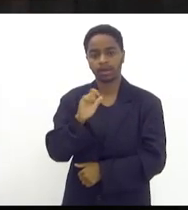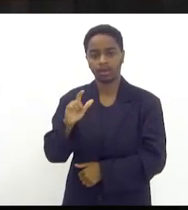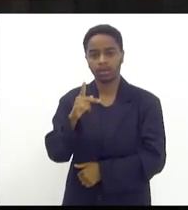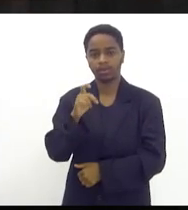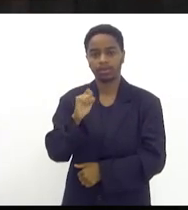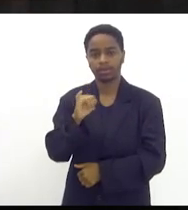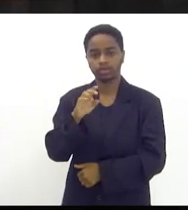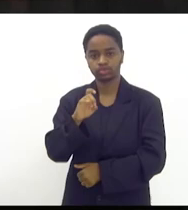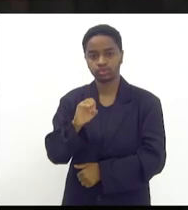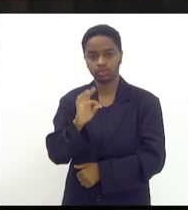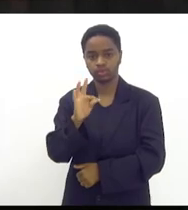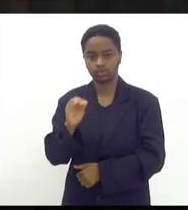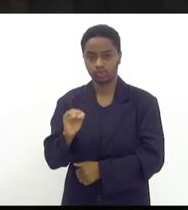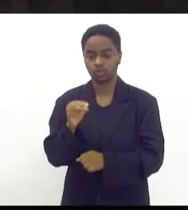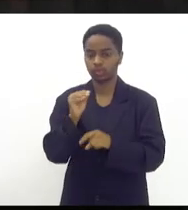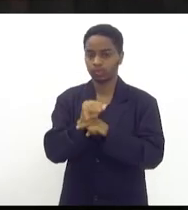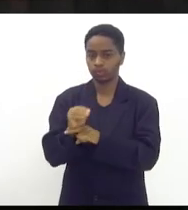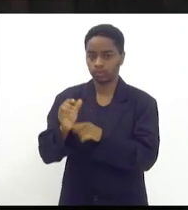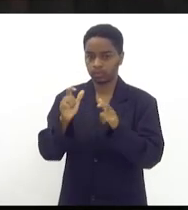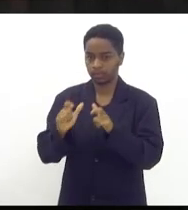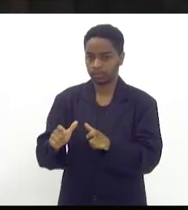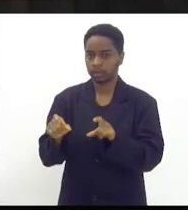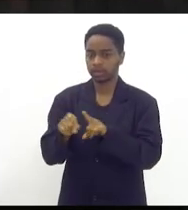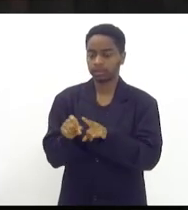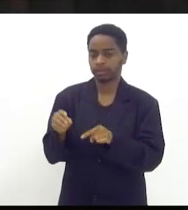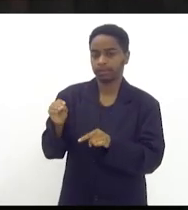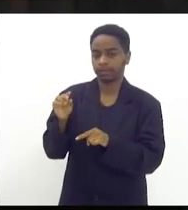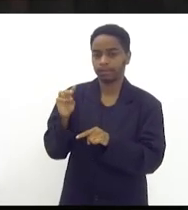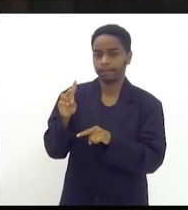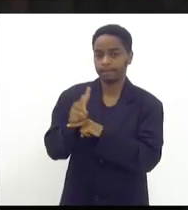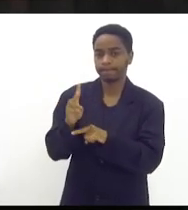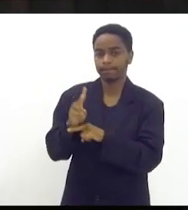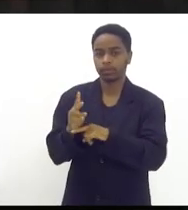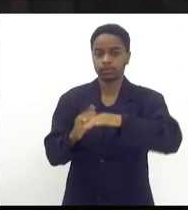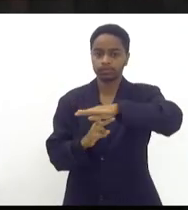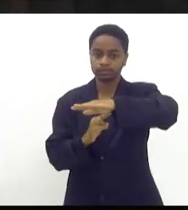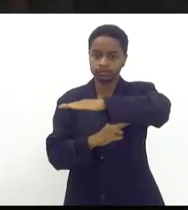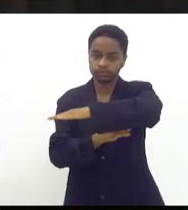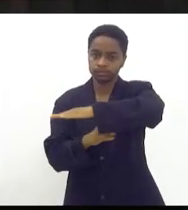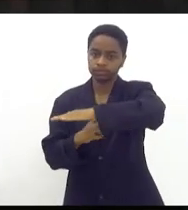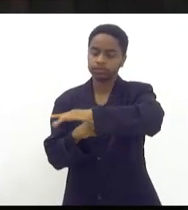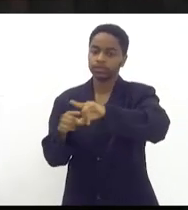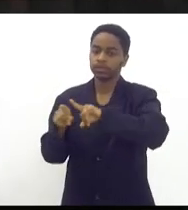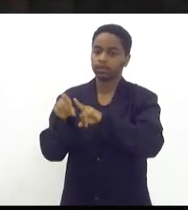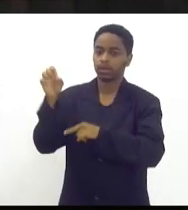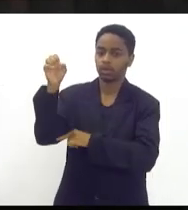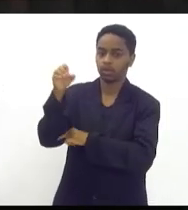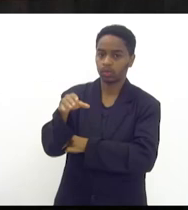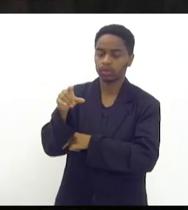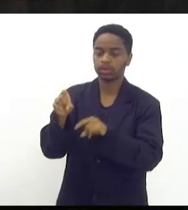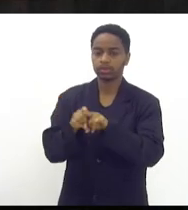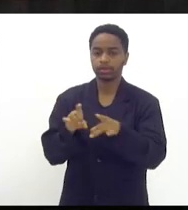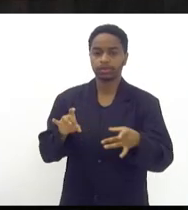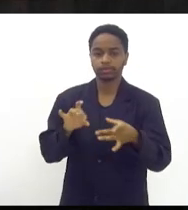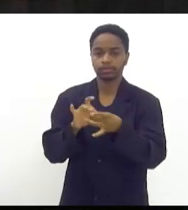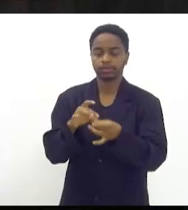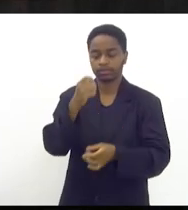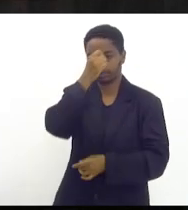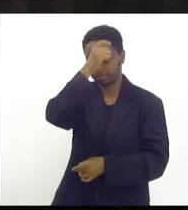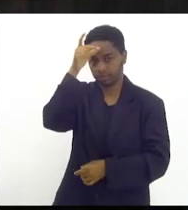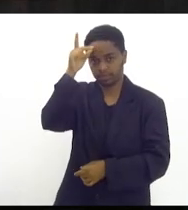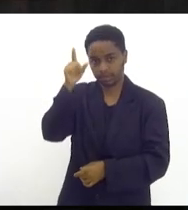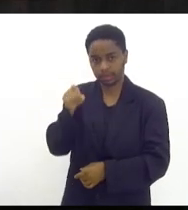dos canteiros, na conservação das passarelas, na iluminação, e é um grande parceiro do prefeito da